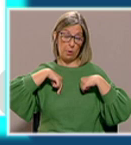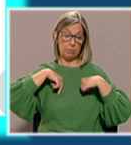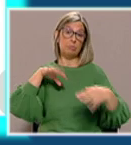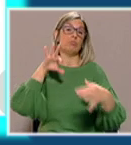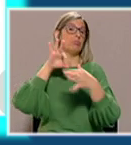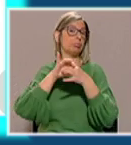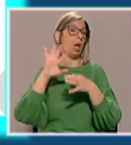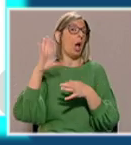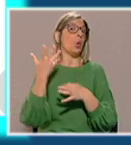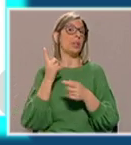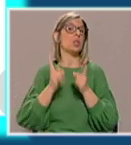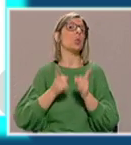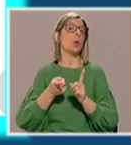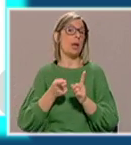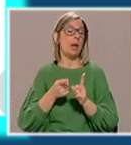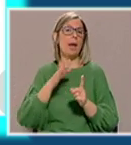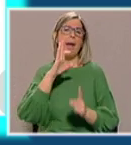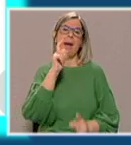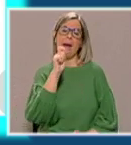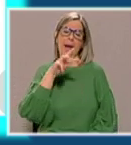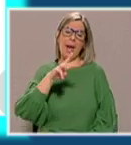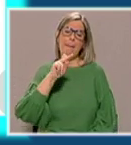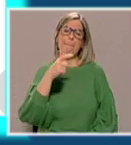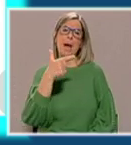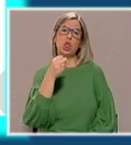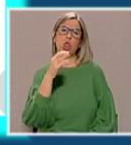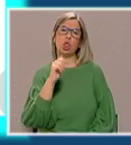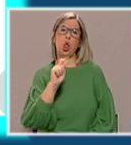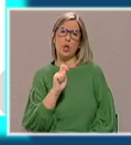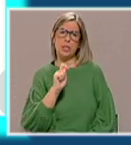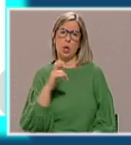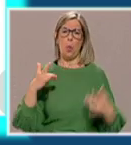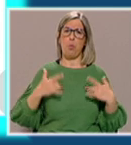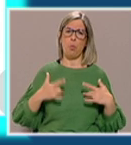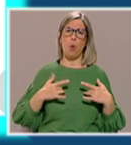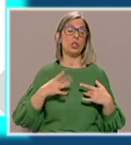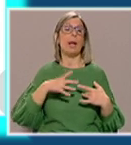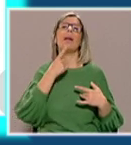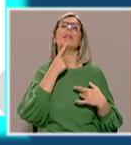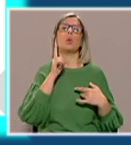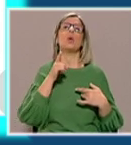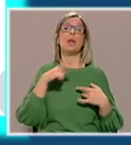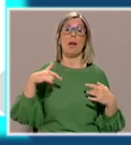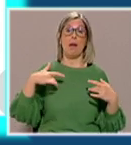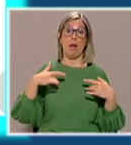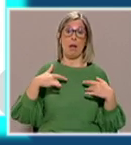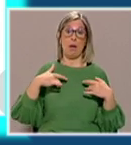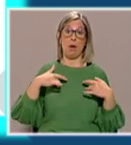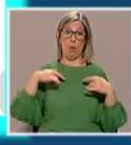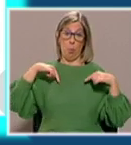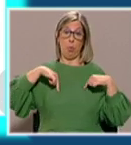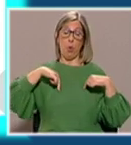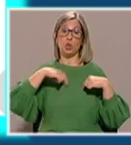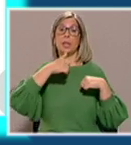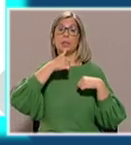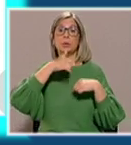sistema respiratório, que é a hematose pulmonar. Ou seja, nos pulmões o sangue capta o oxigênio que está nos